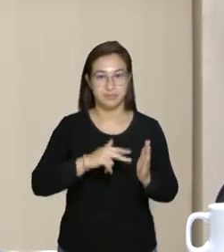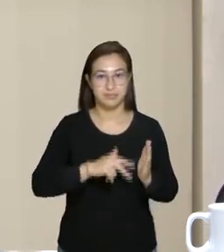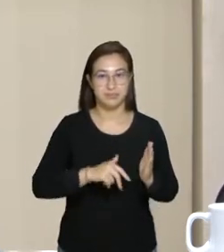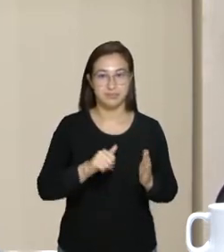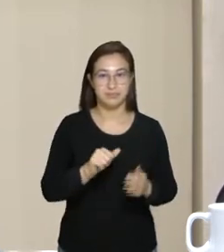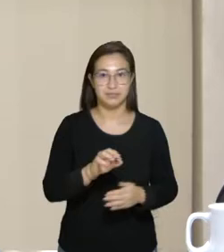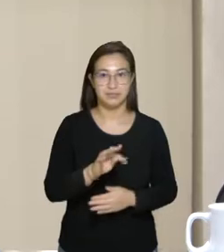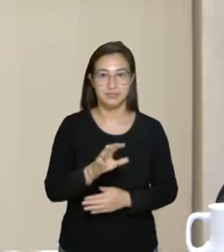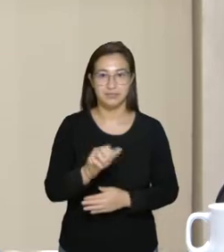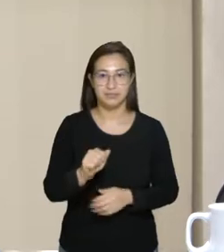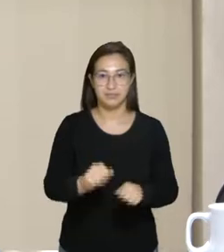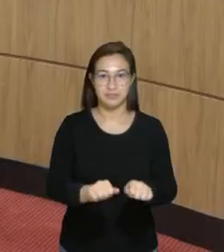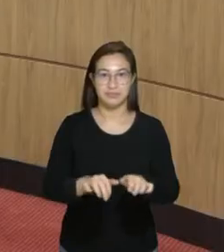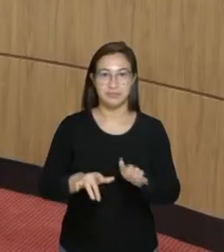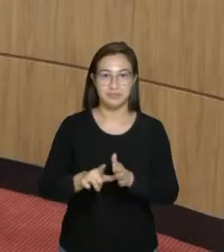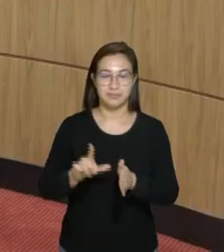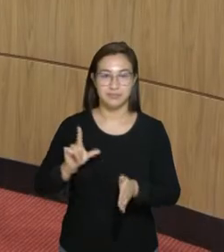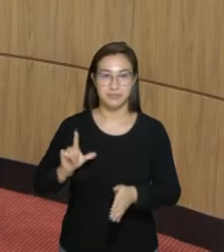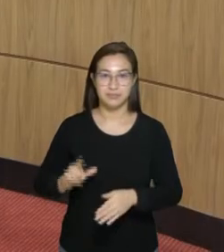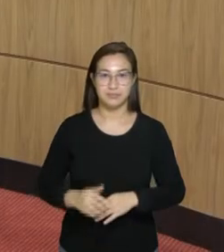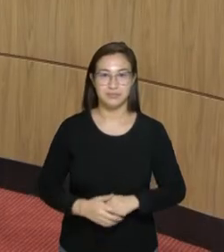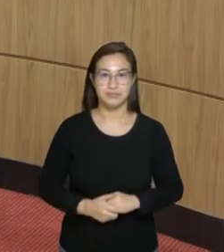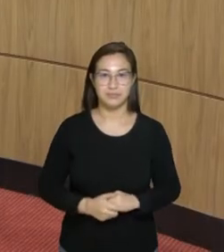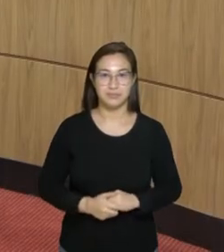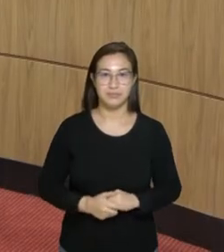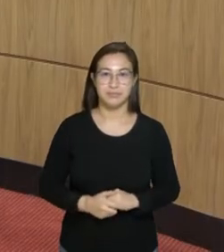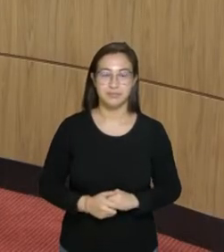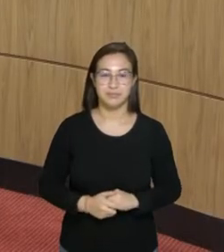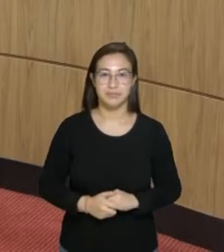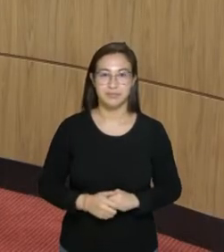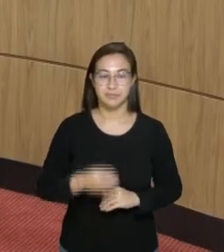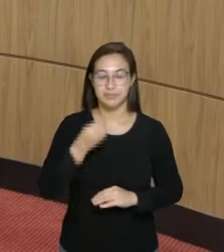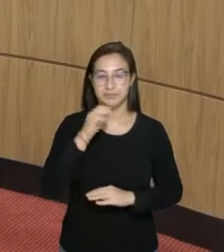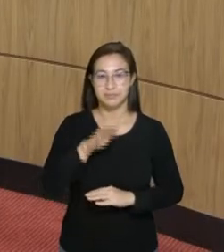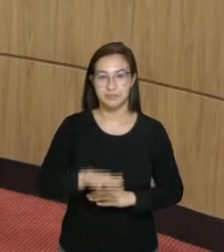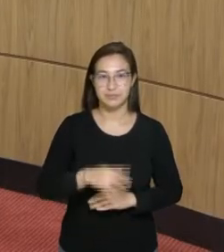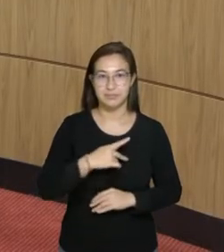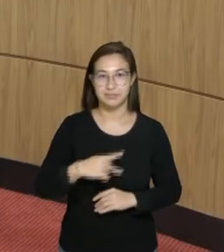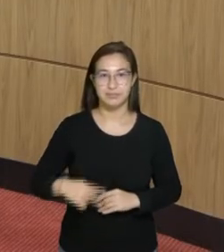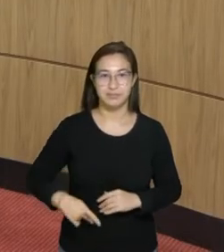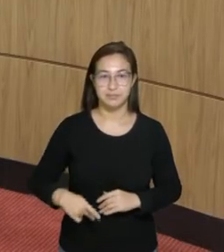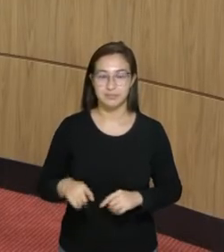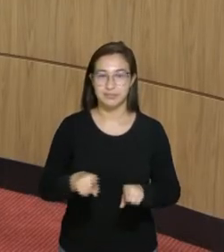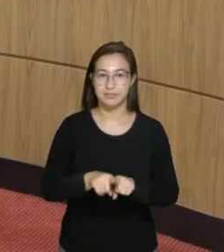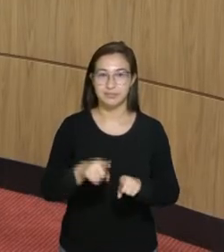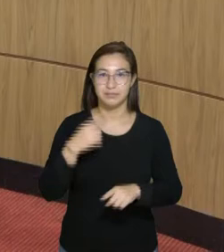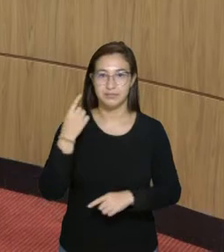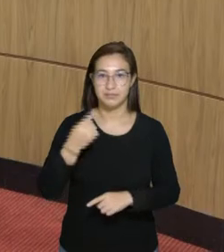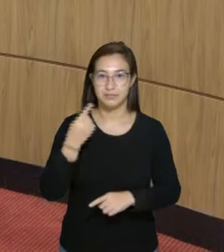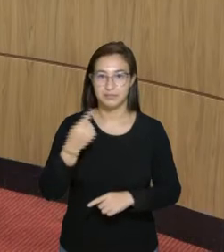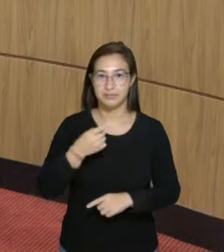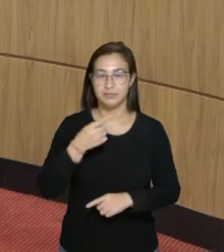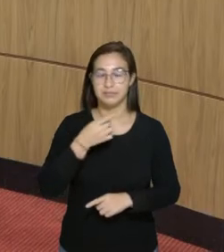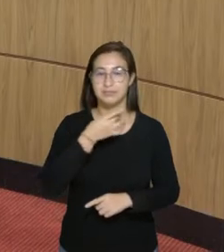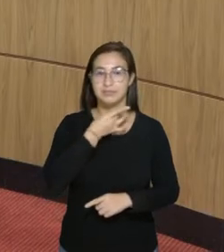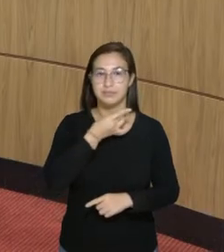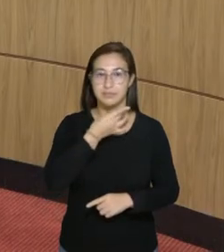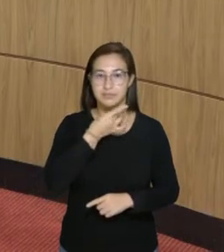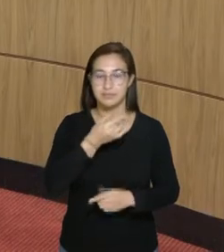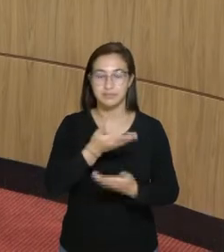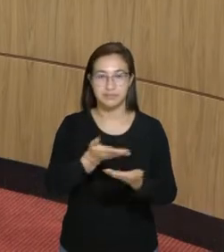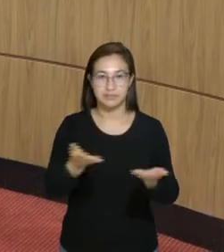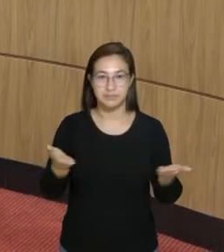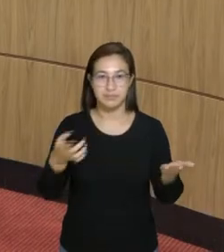leitura da ata da última sessão. Boa tarde, senhor presidente, deputado Maurício Scudelarque,